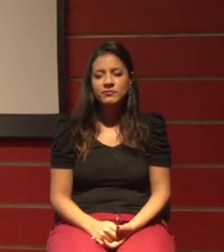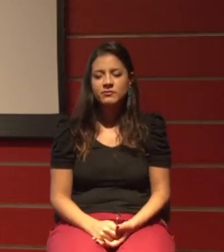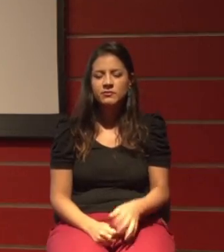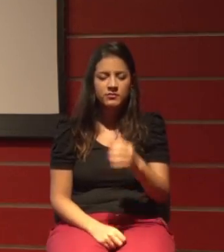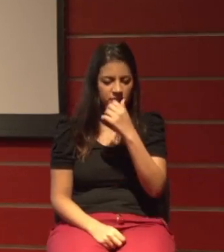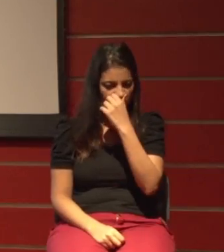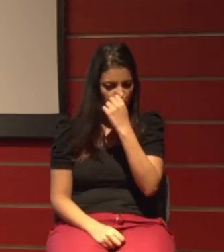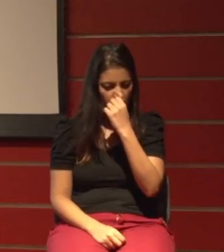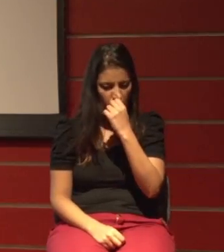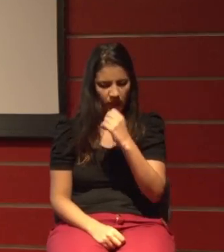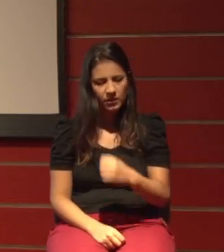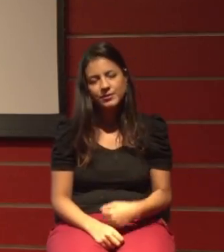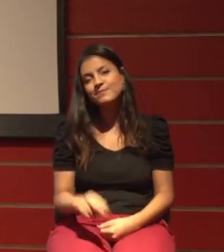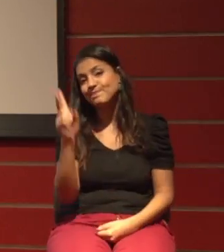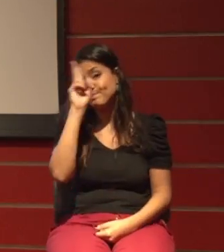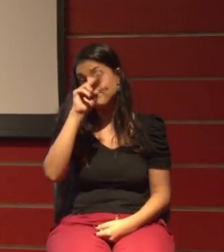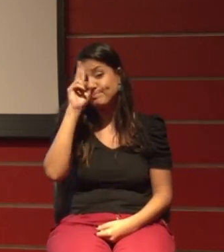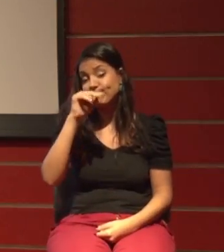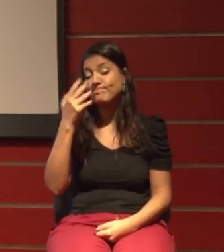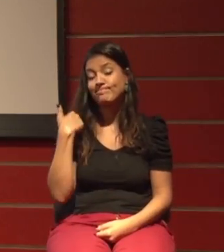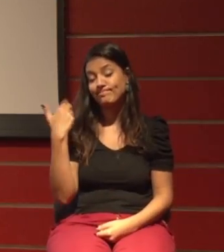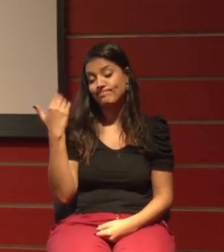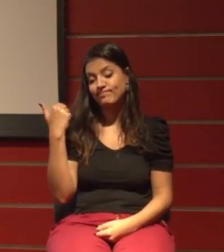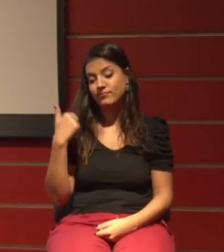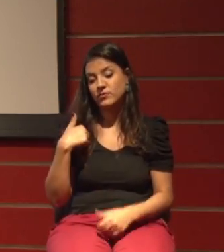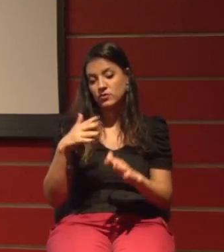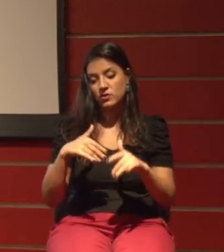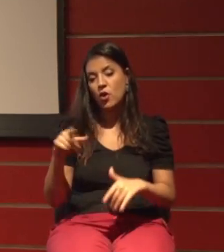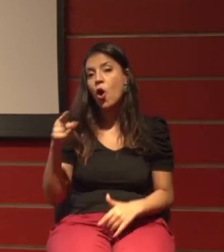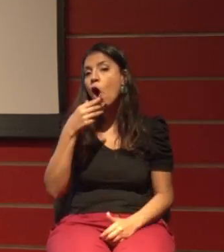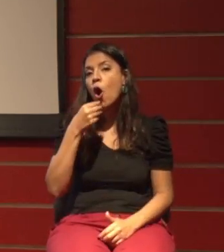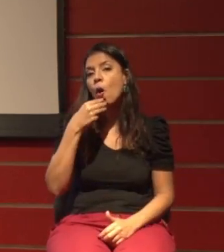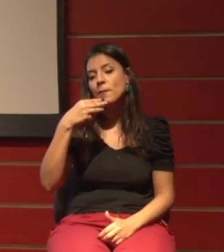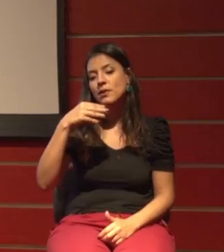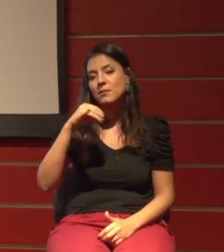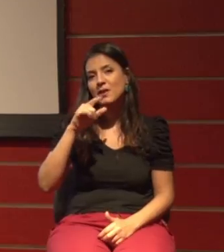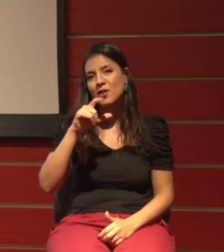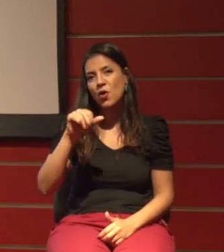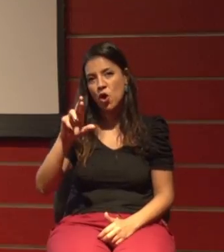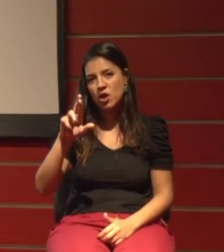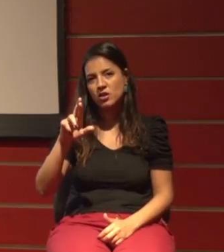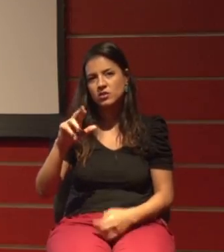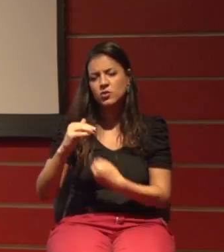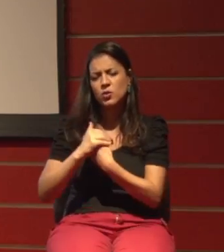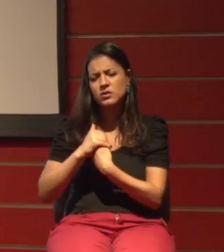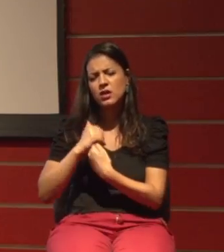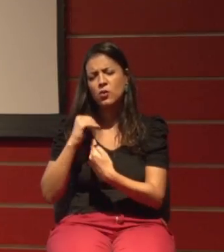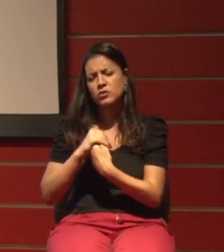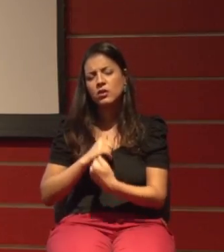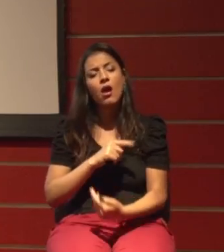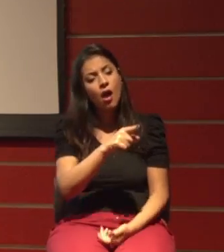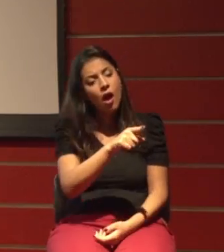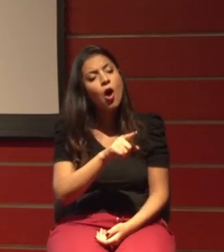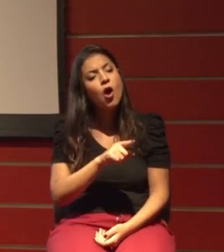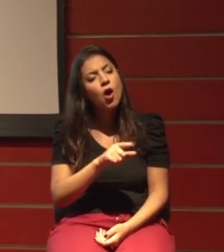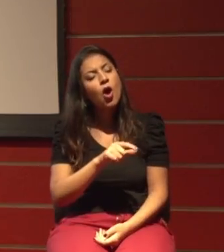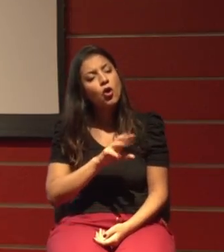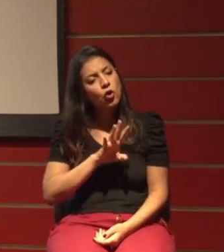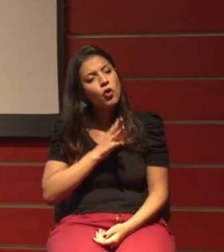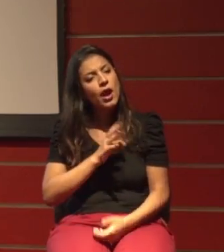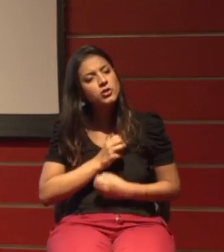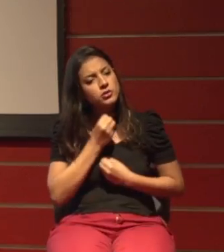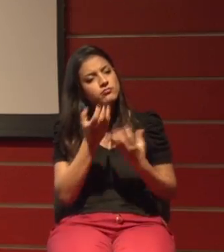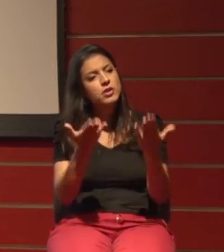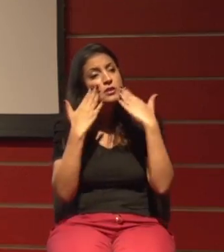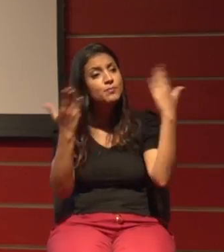conselhos que me foi dado na escrita pelo milor Fernandes el falou tem a coragem de se expor né escrever contar uma história